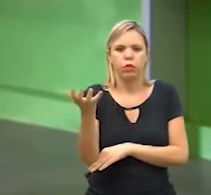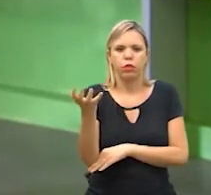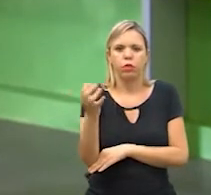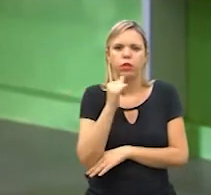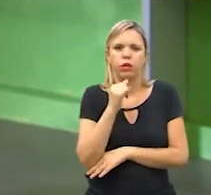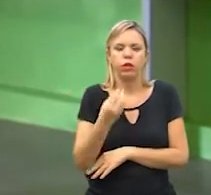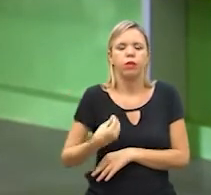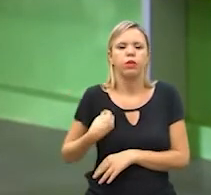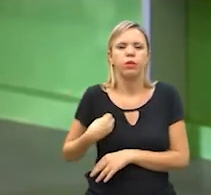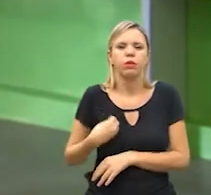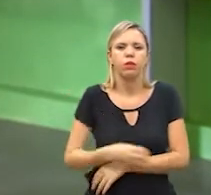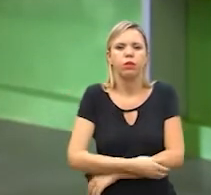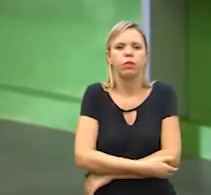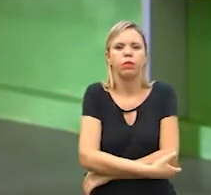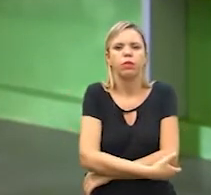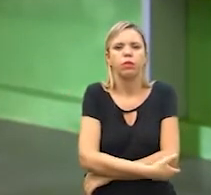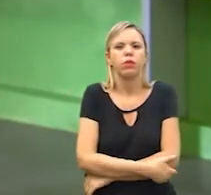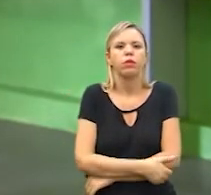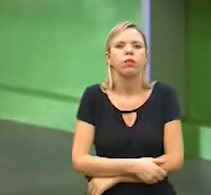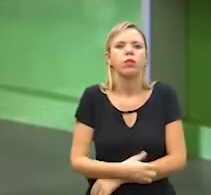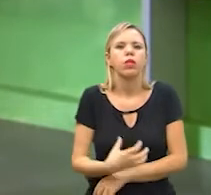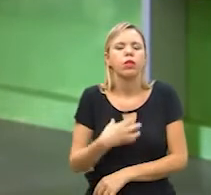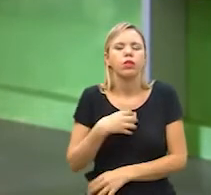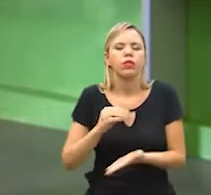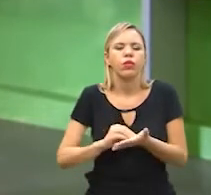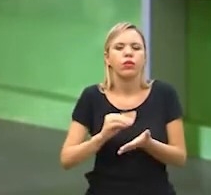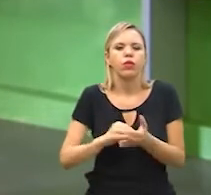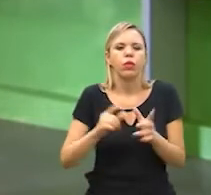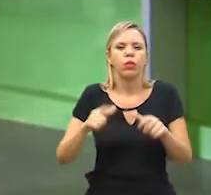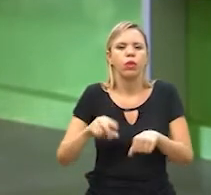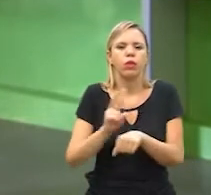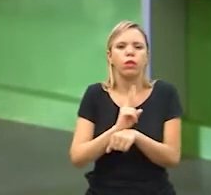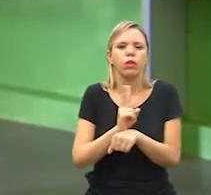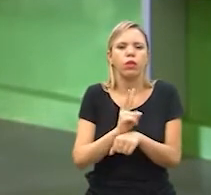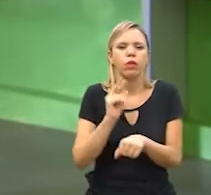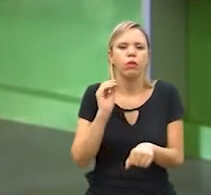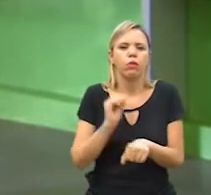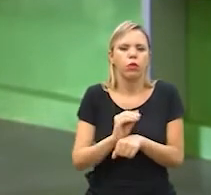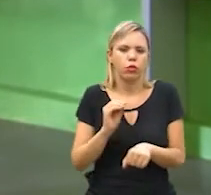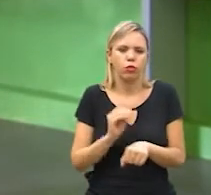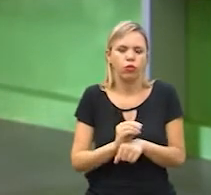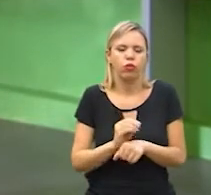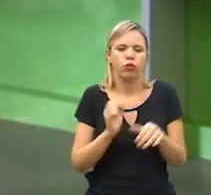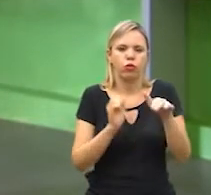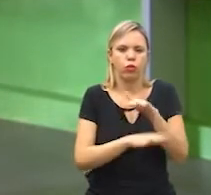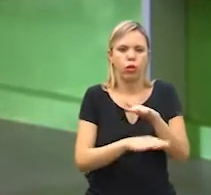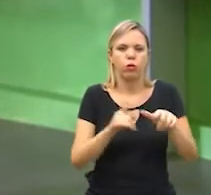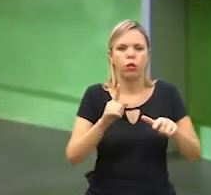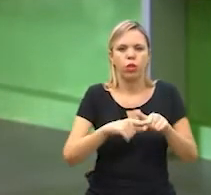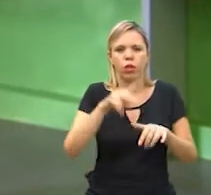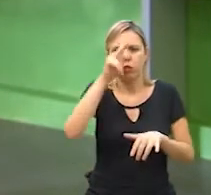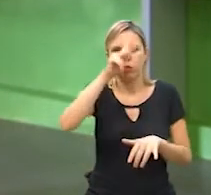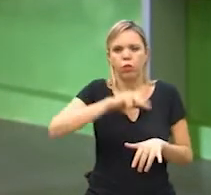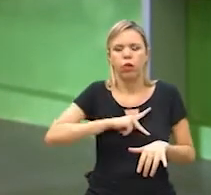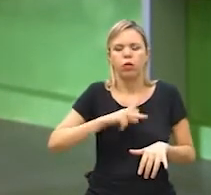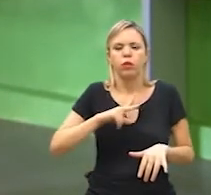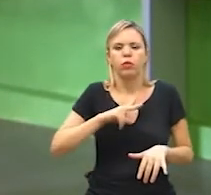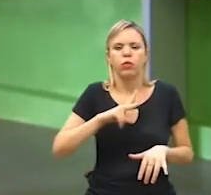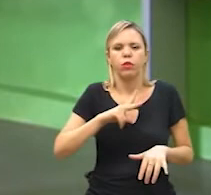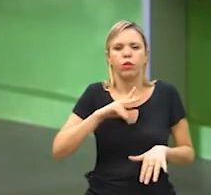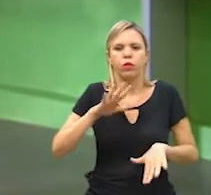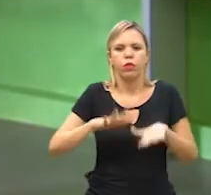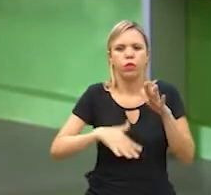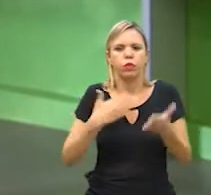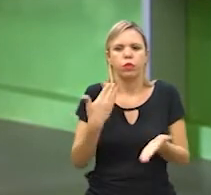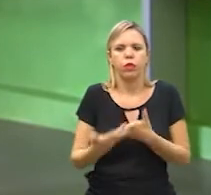rua, que na condição que eles estão, eles sentiam muito falta de um espaço protegido para guardar os seus